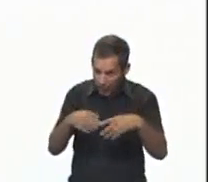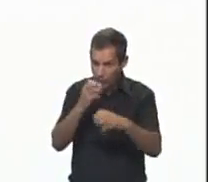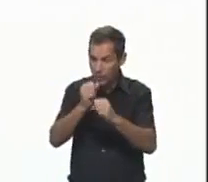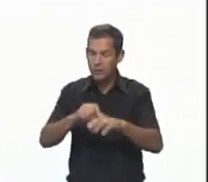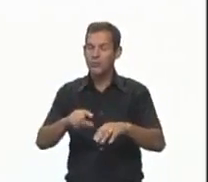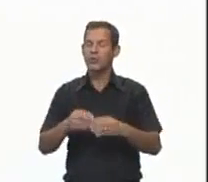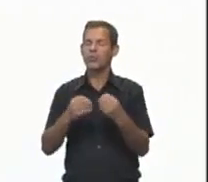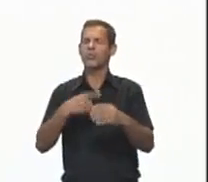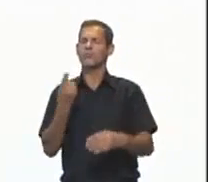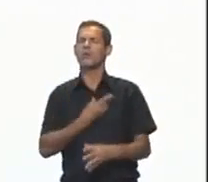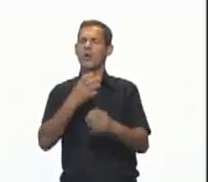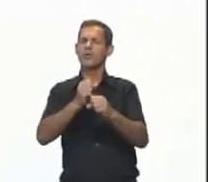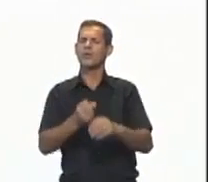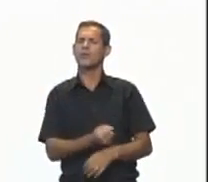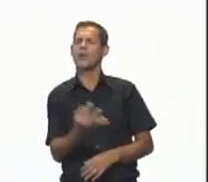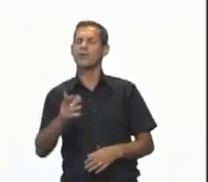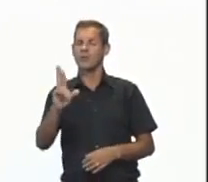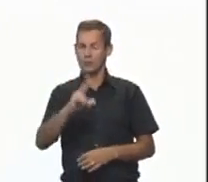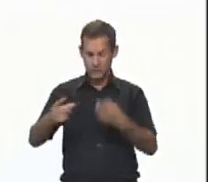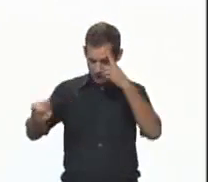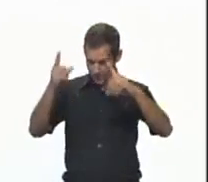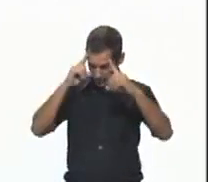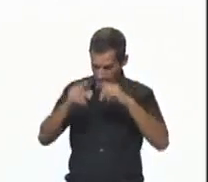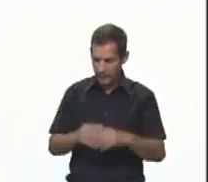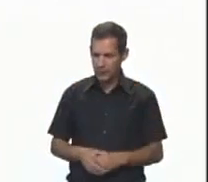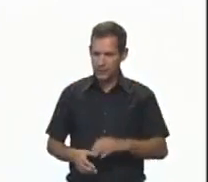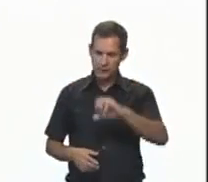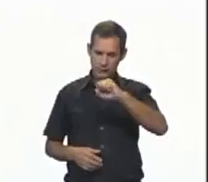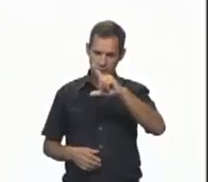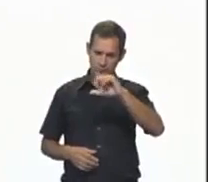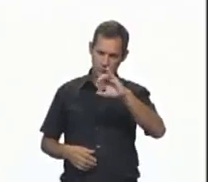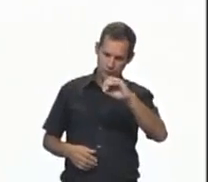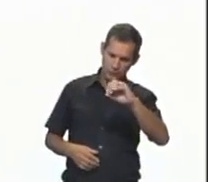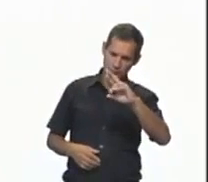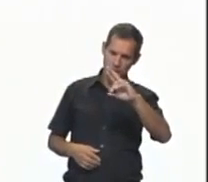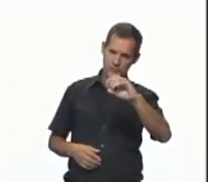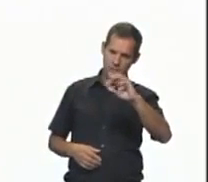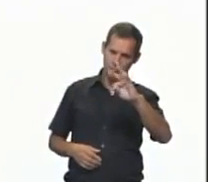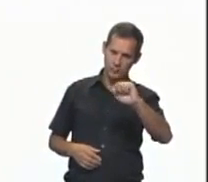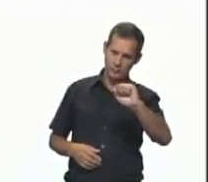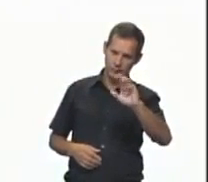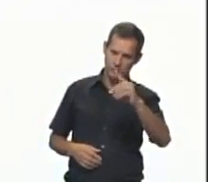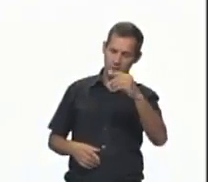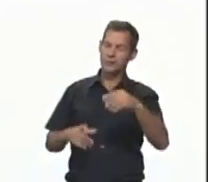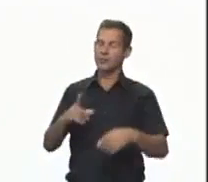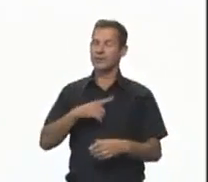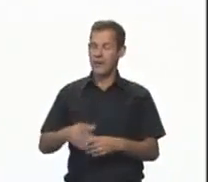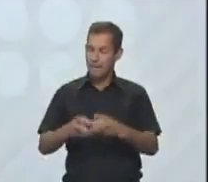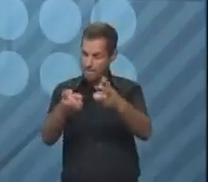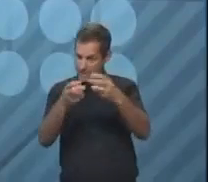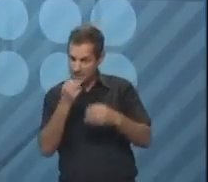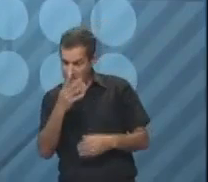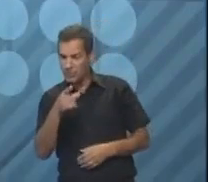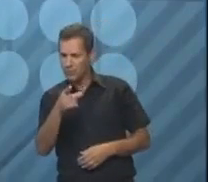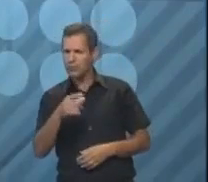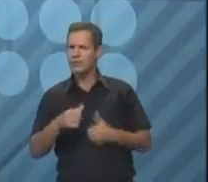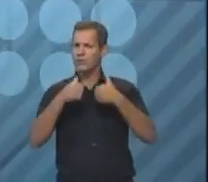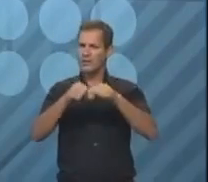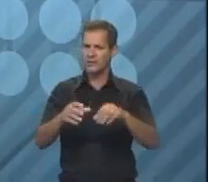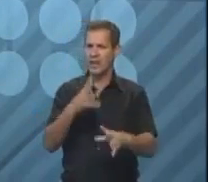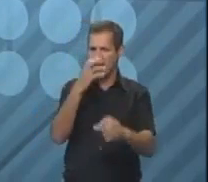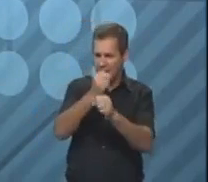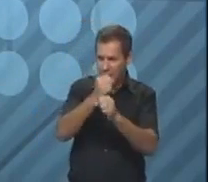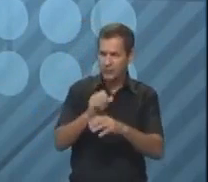que a gente vai calcular esse volume? Utilizando essas ideias, né, dos sólidos de rotação. Então, uma coisa que você deve ficar atento quando você